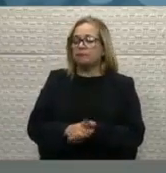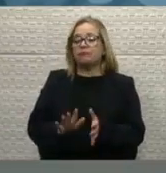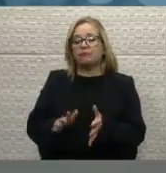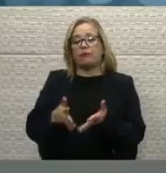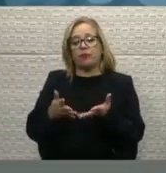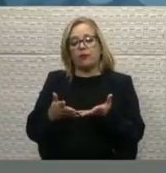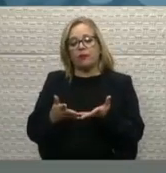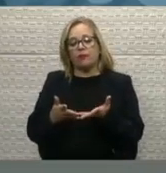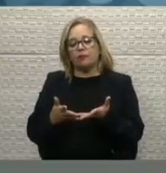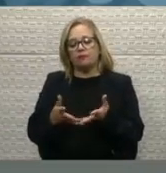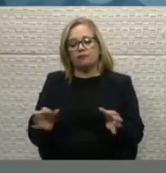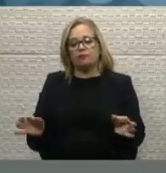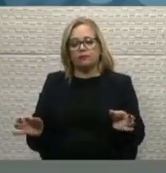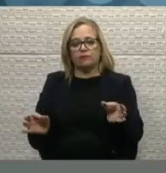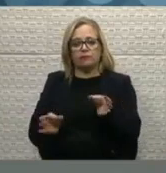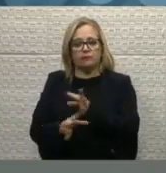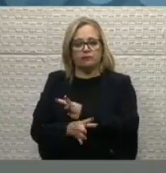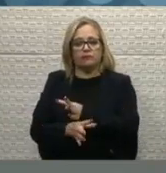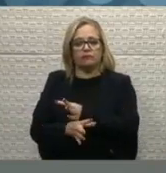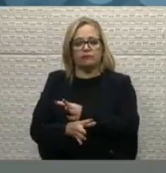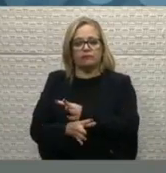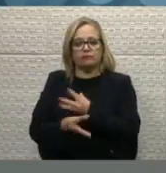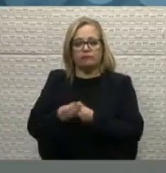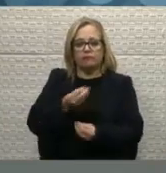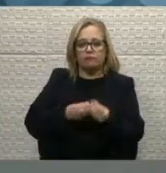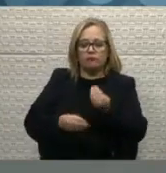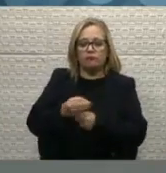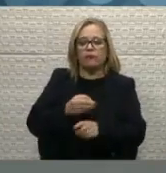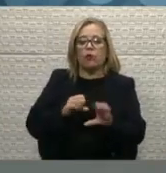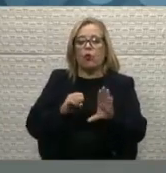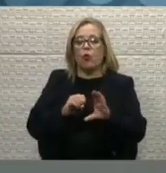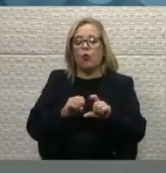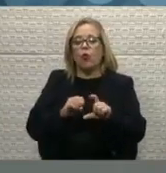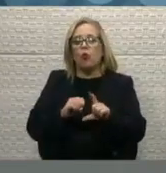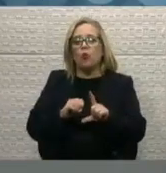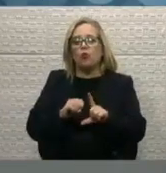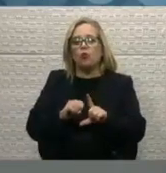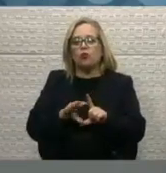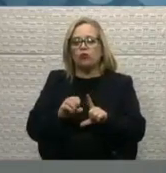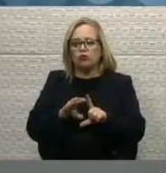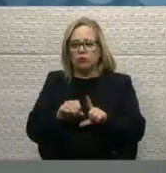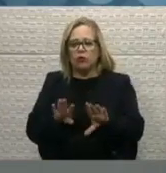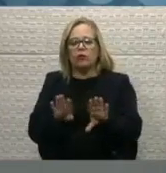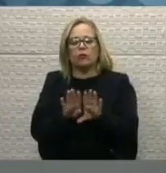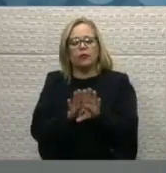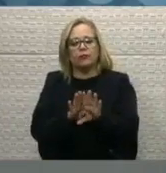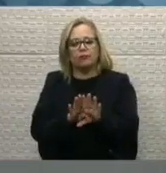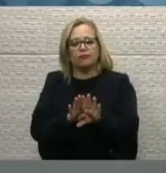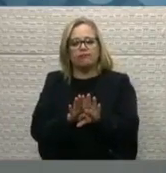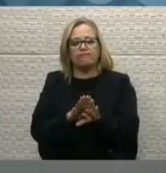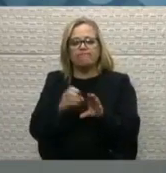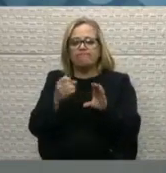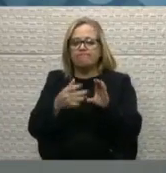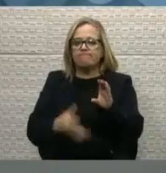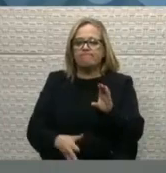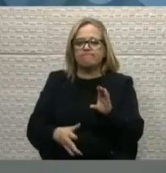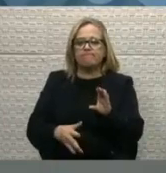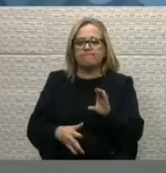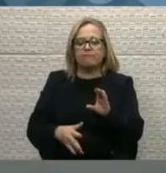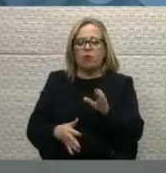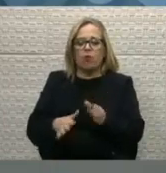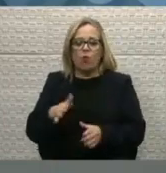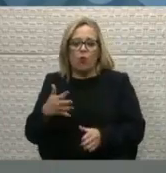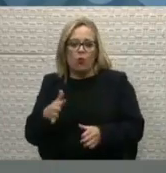queremos resolver equações que envolvem funções e as suas derivadas, ou as suas taxas de